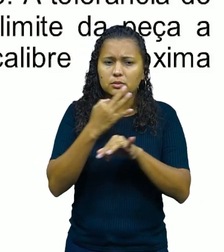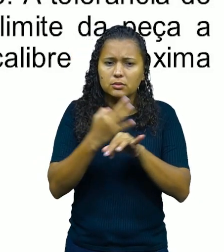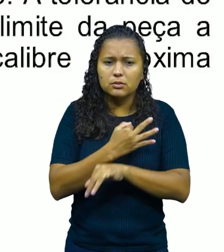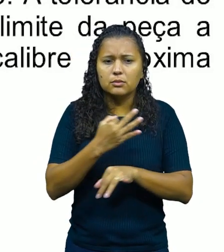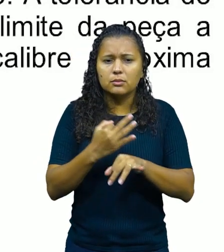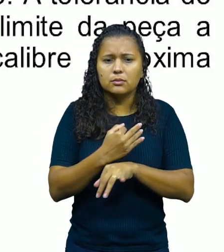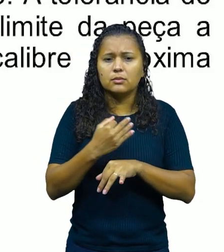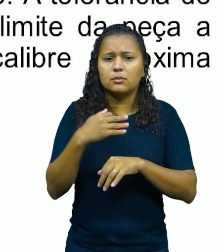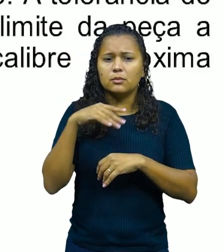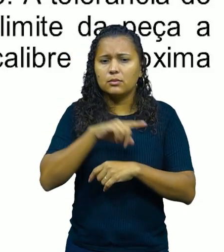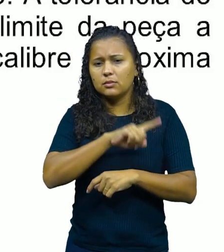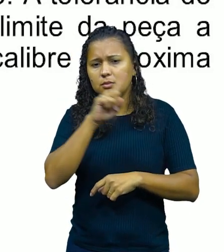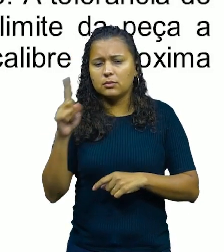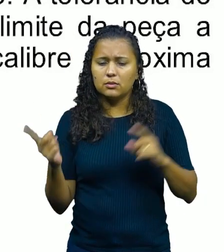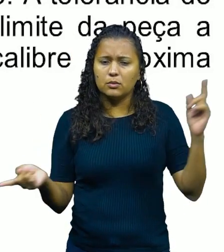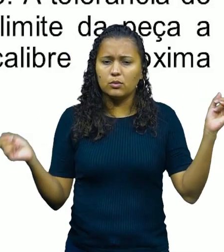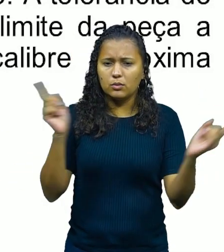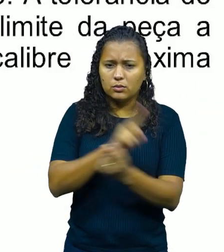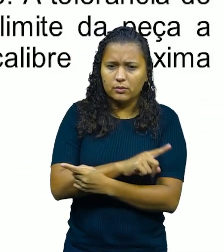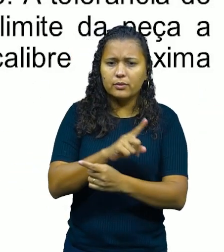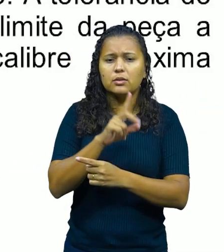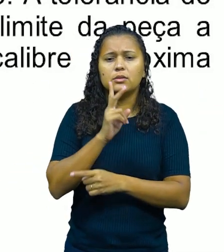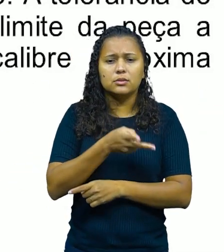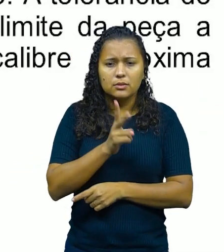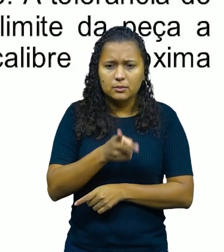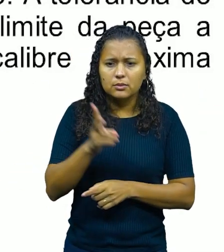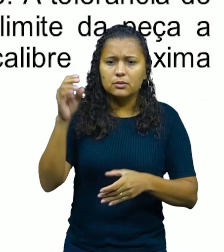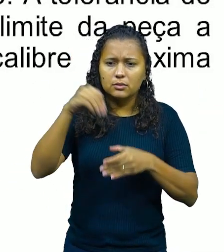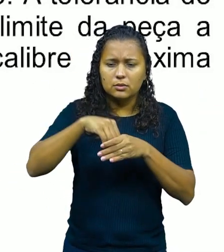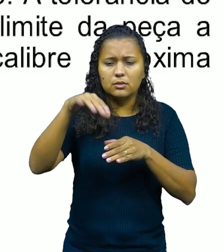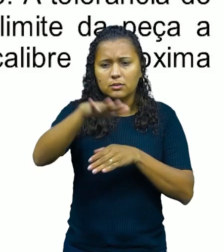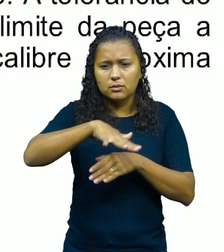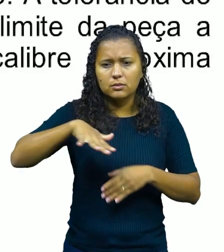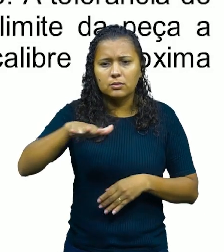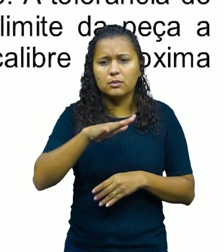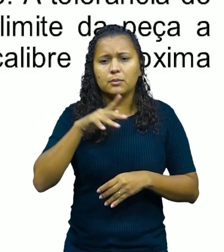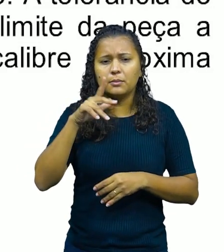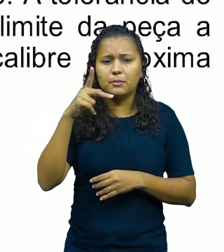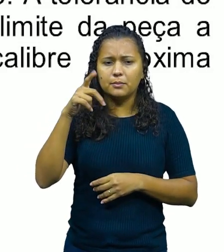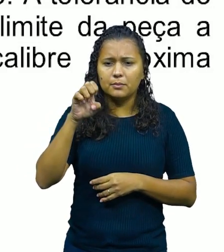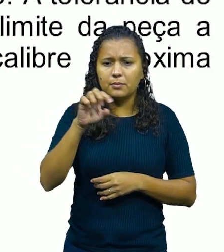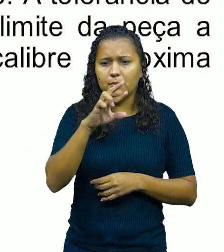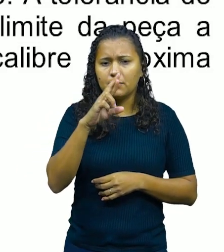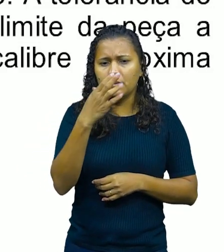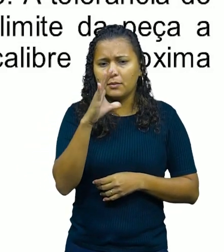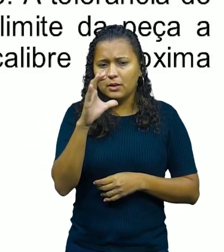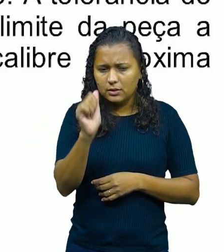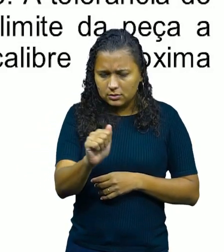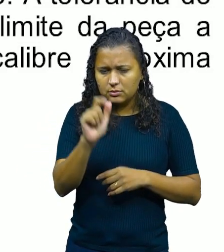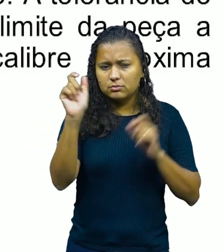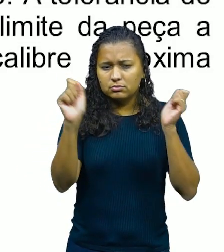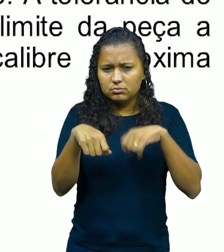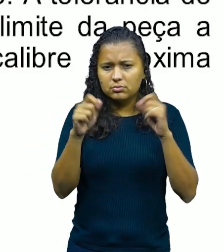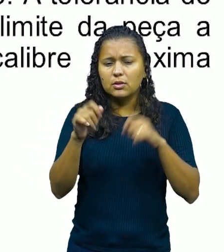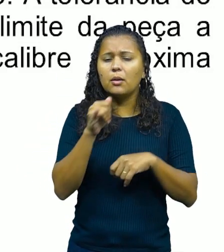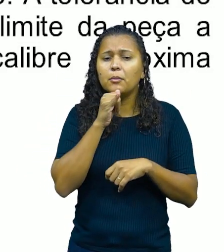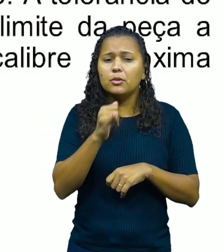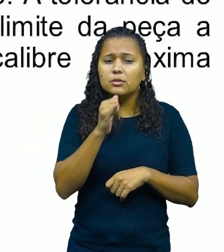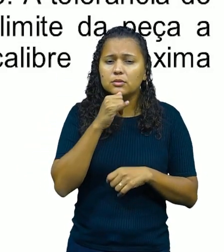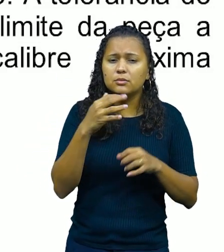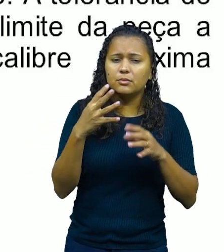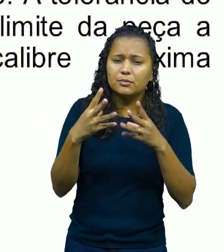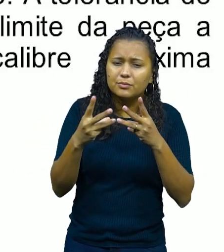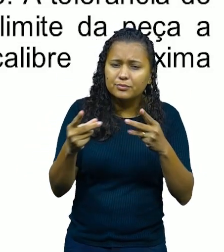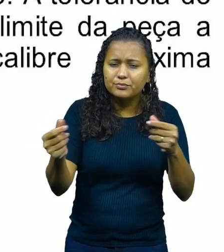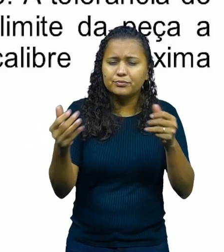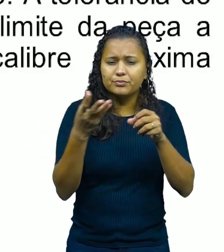A tolerância do lado passa pelo contrário, fica sempre dentro do limite da peça a verificar. Assim,